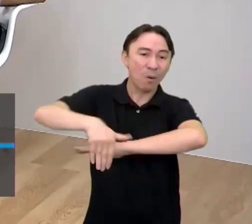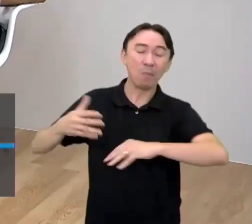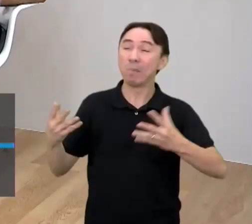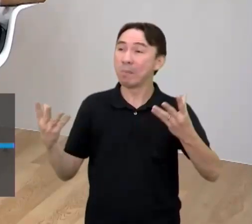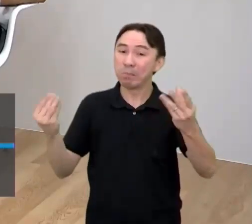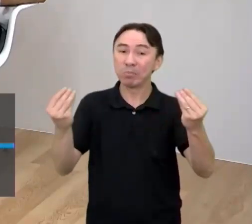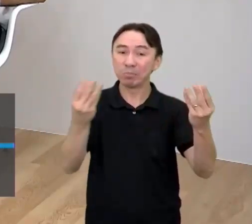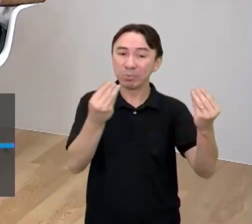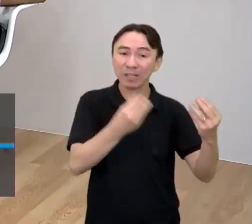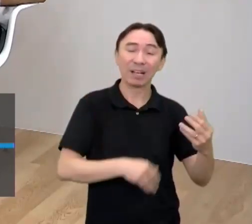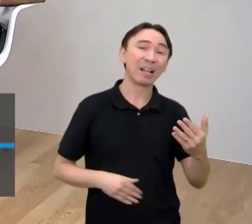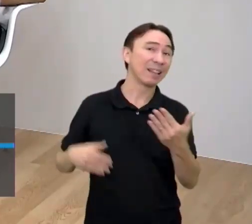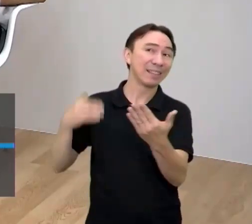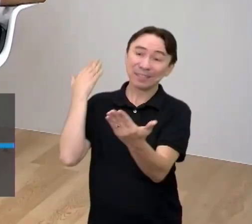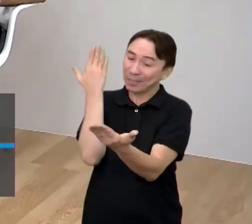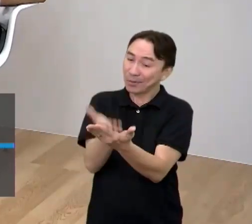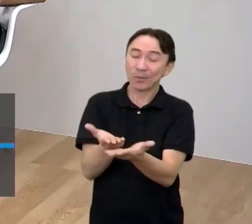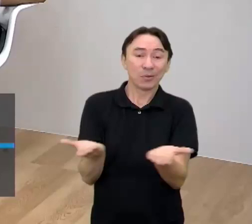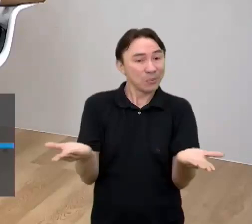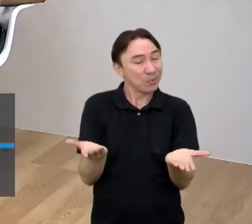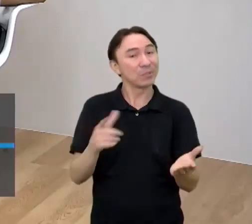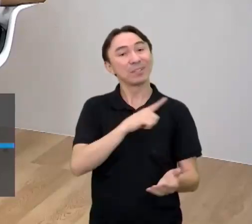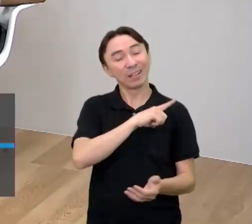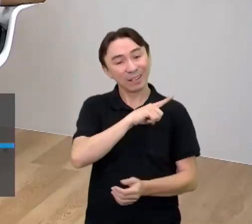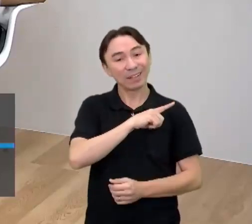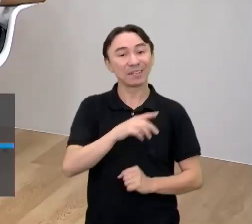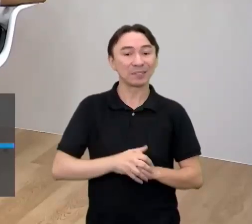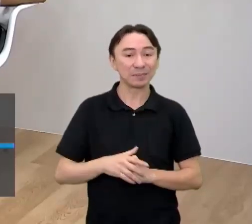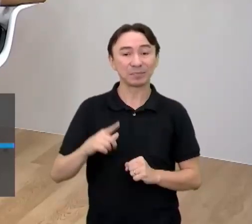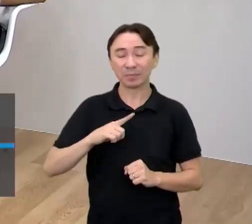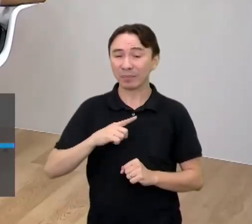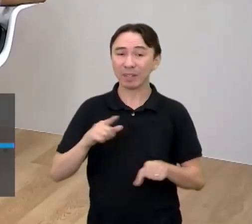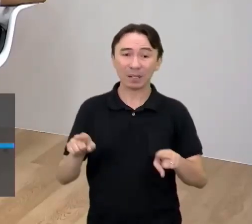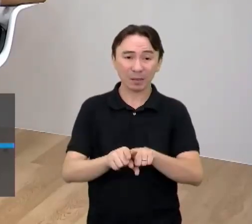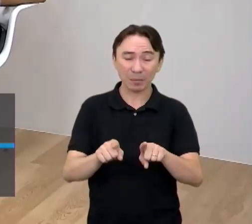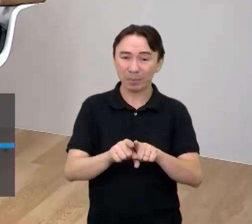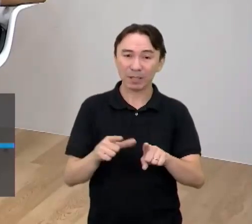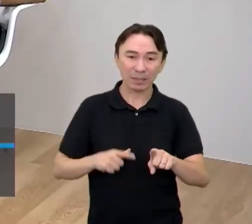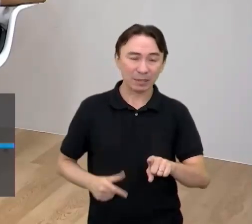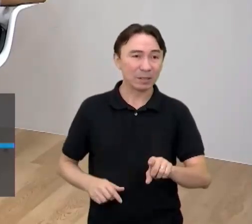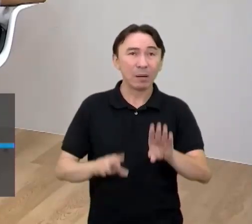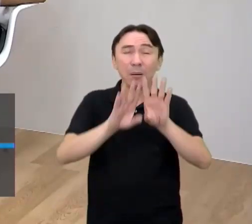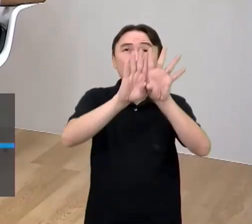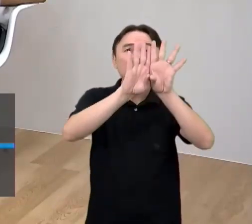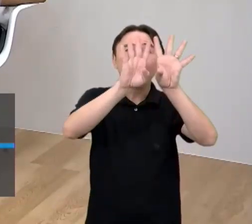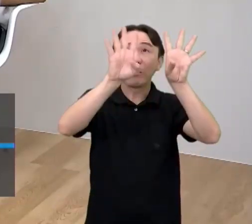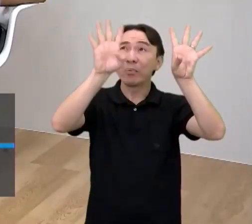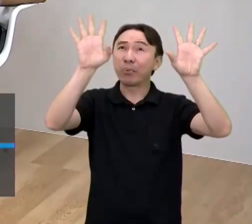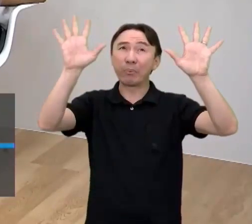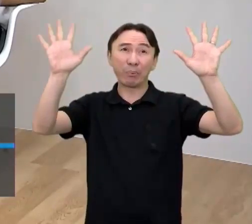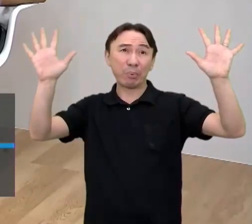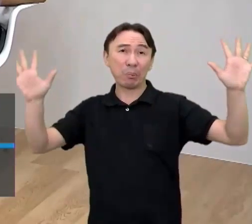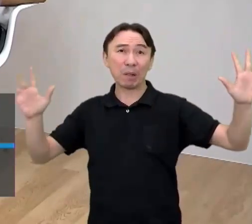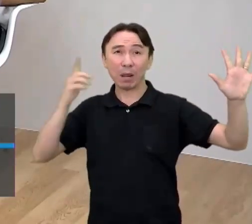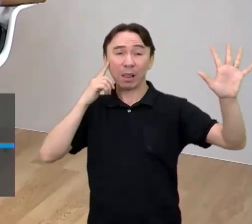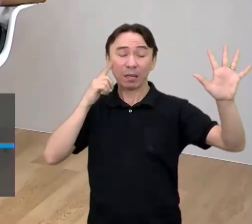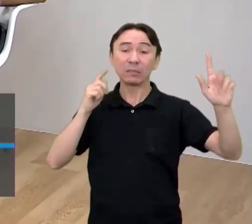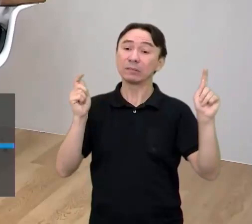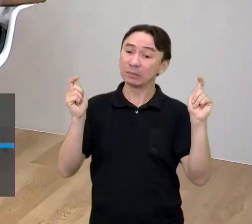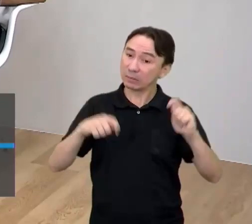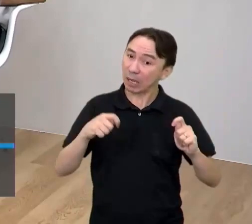painel que pega uma parede gigantesca e você pode interagir com esse painel e ele